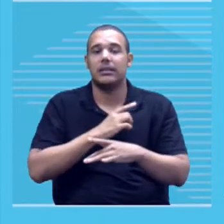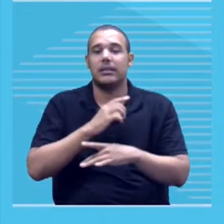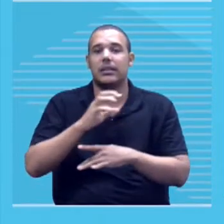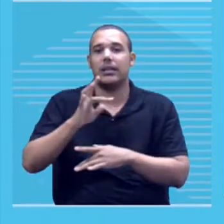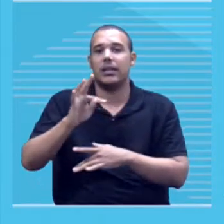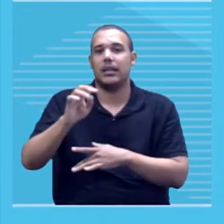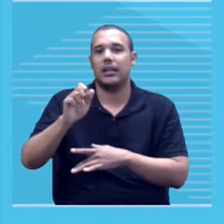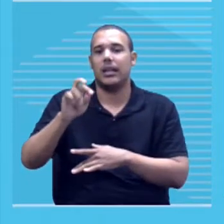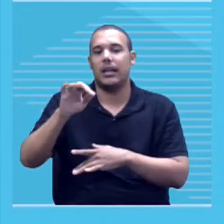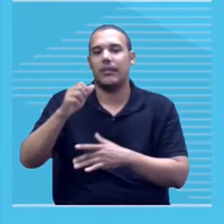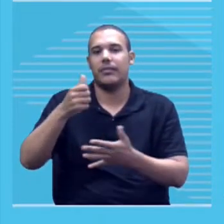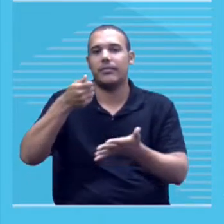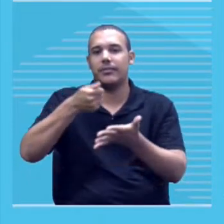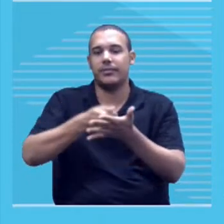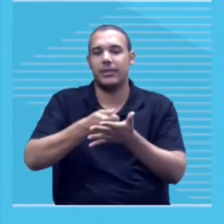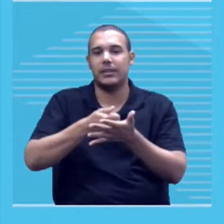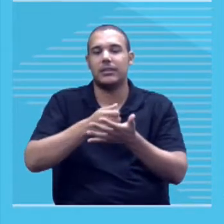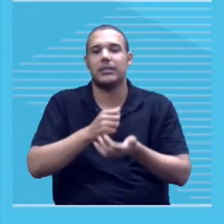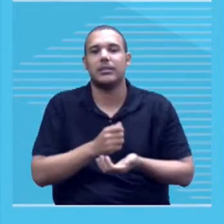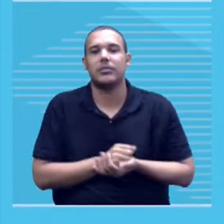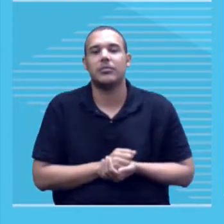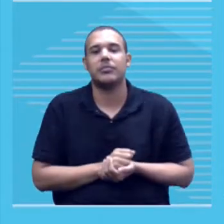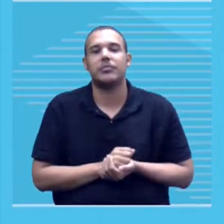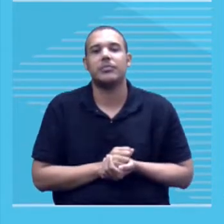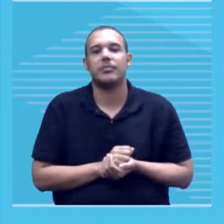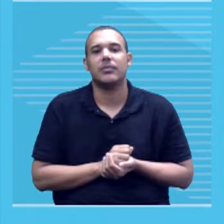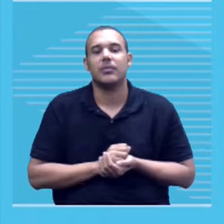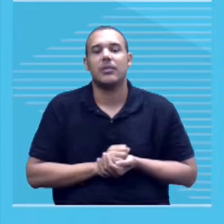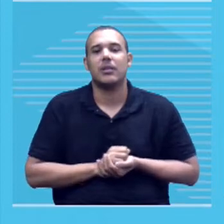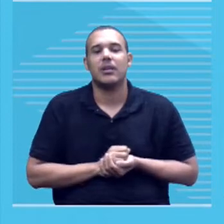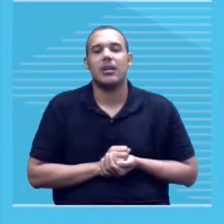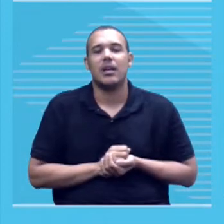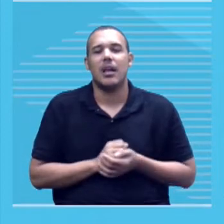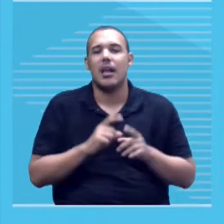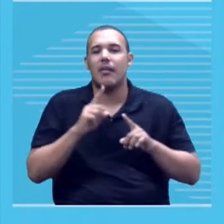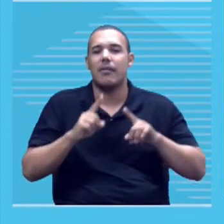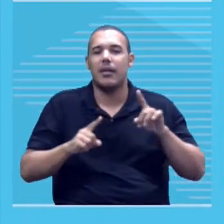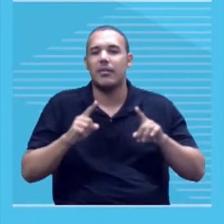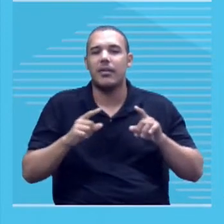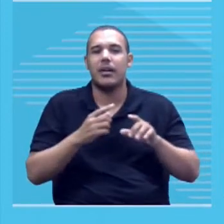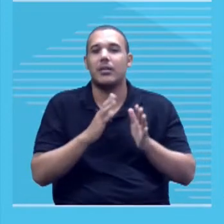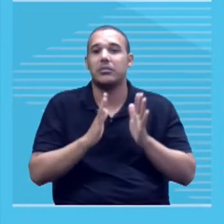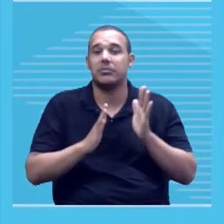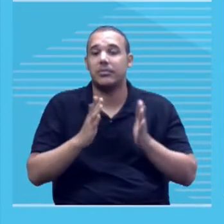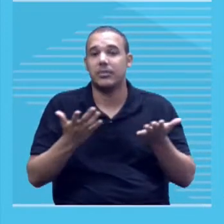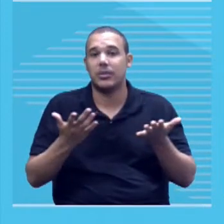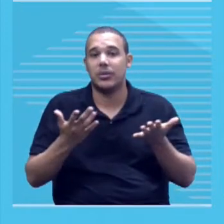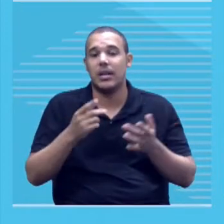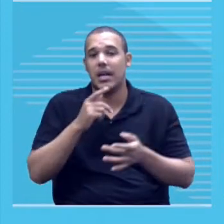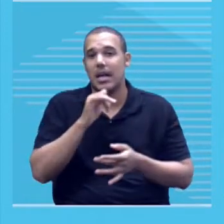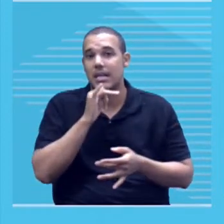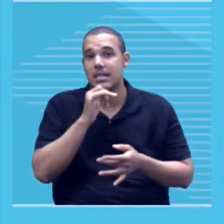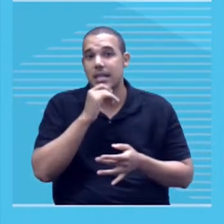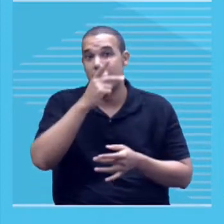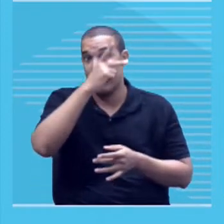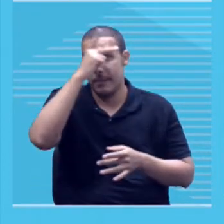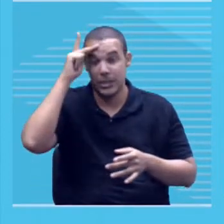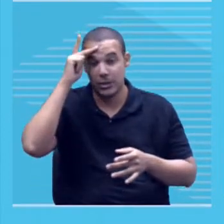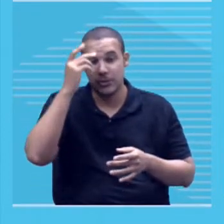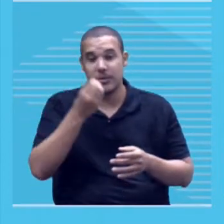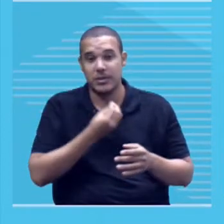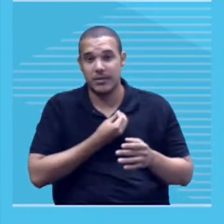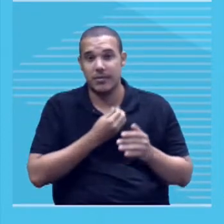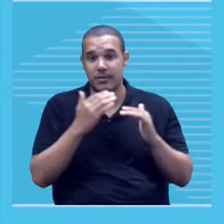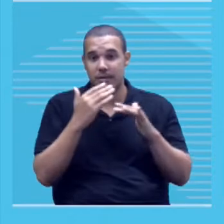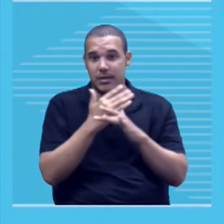tarifa fixa. E essa tarifa vai variar de acordo com várias situações. A quantidade de pessoas que moram nessa cidade,